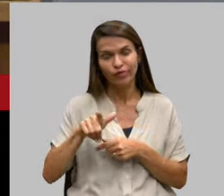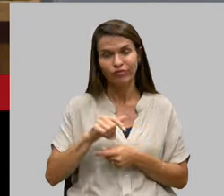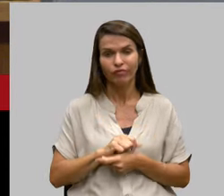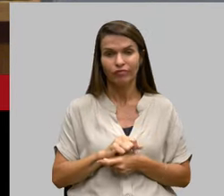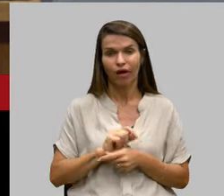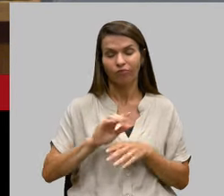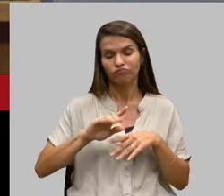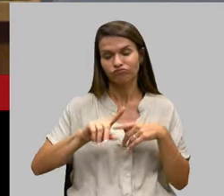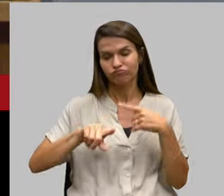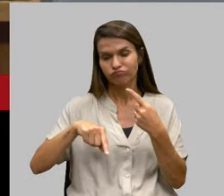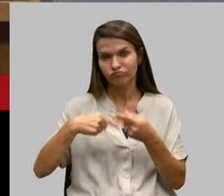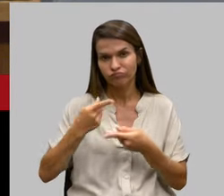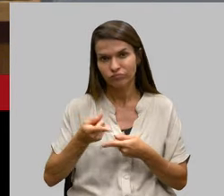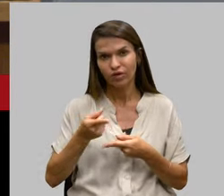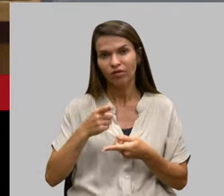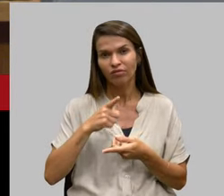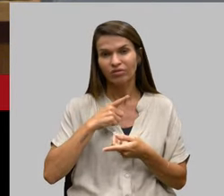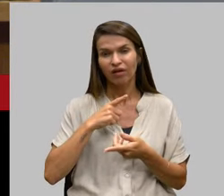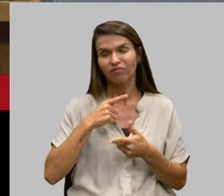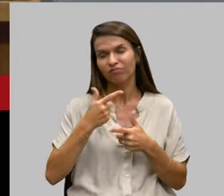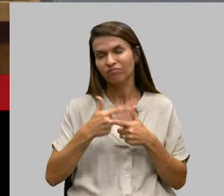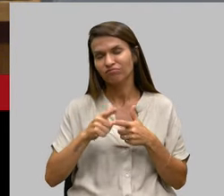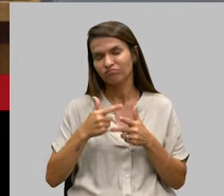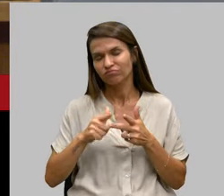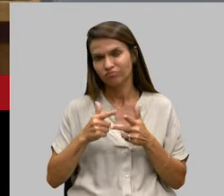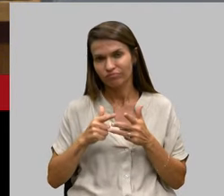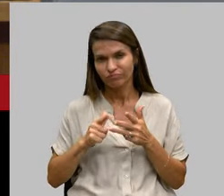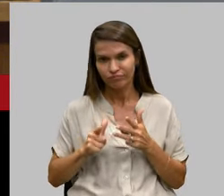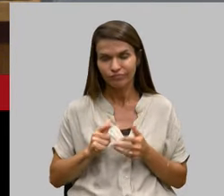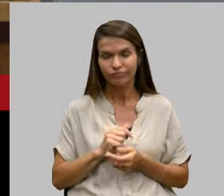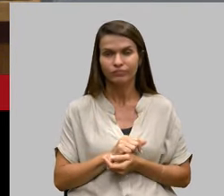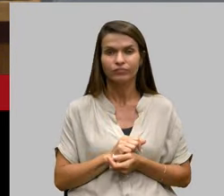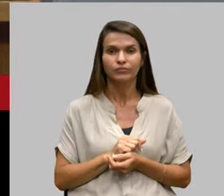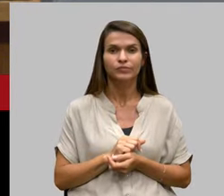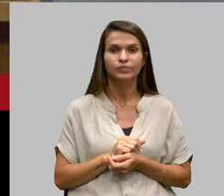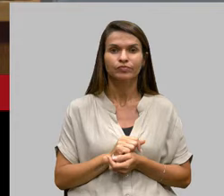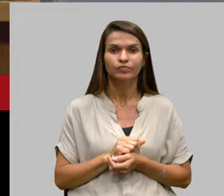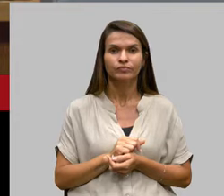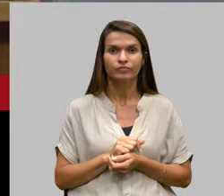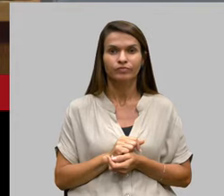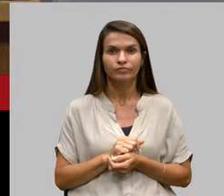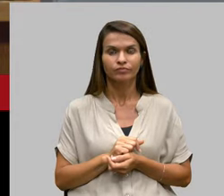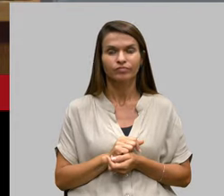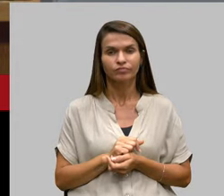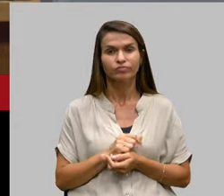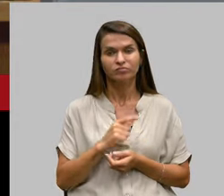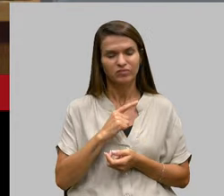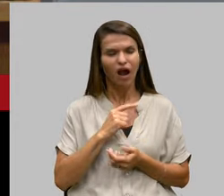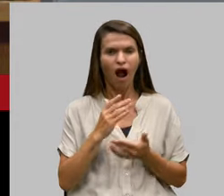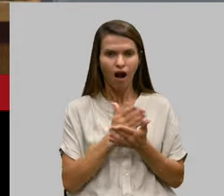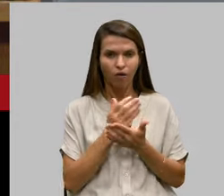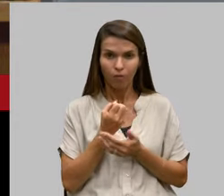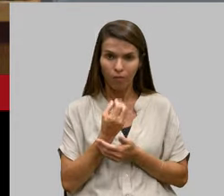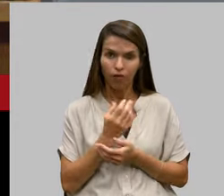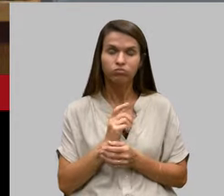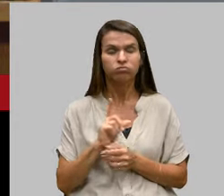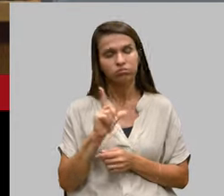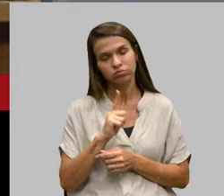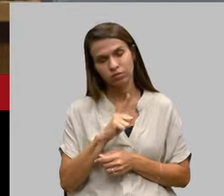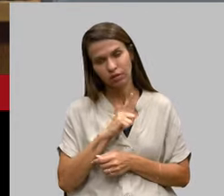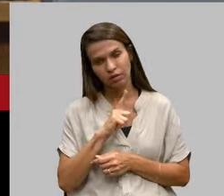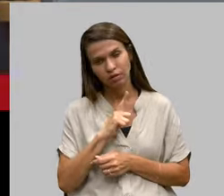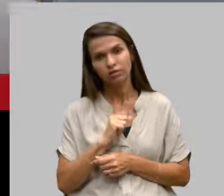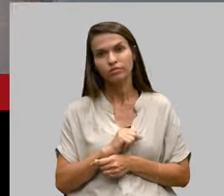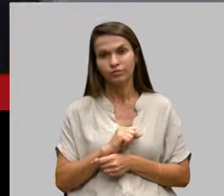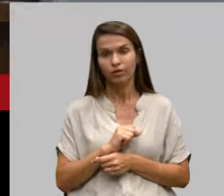sobr sobram uns problemas tem tem tem casos eh bons Lógico que tem nós temos também